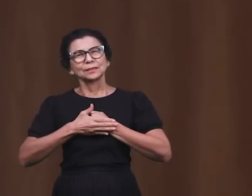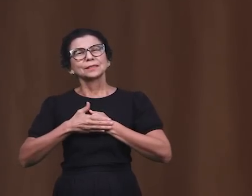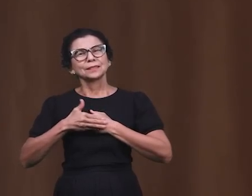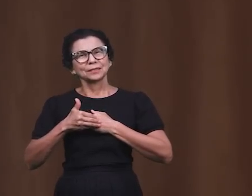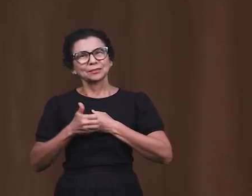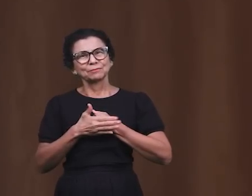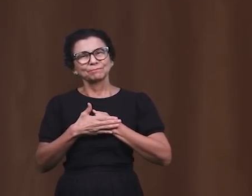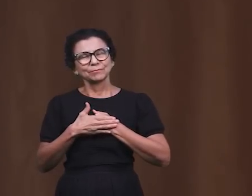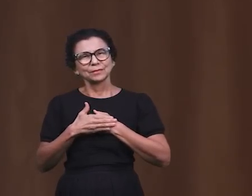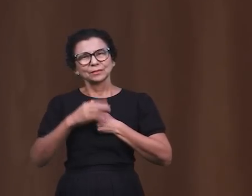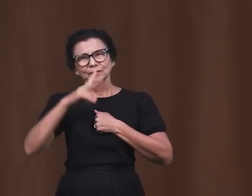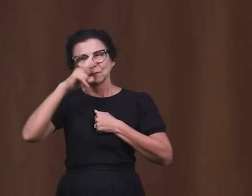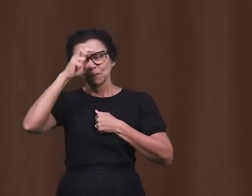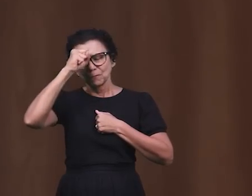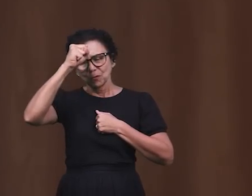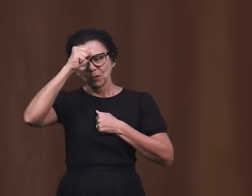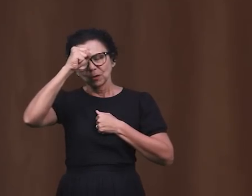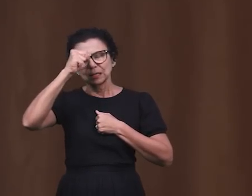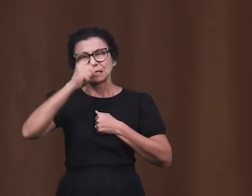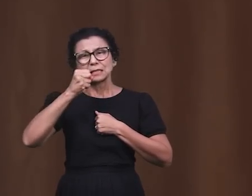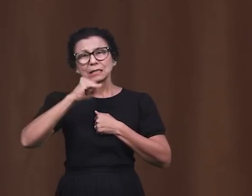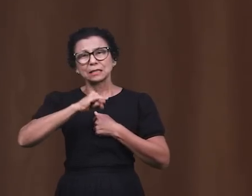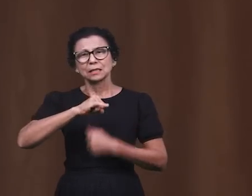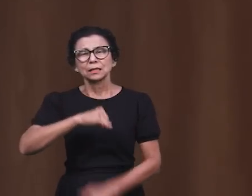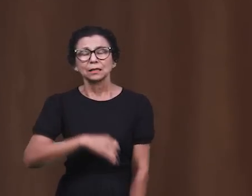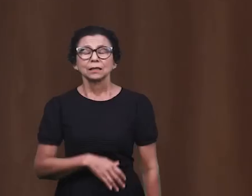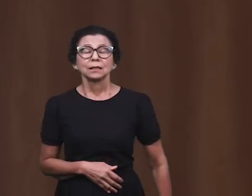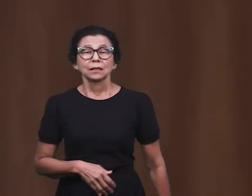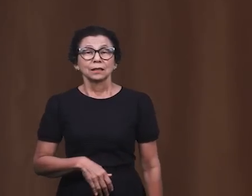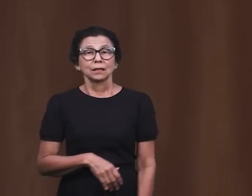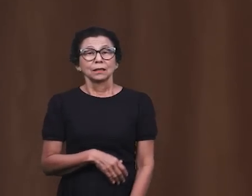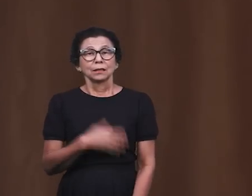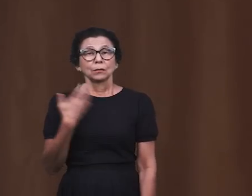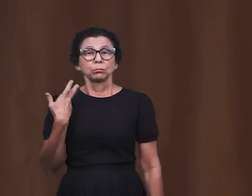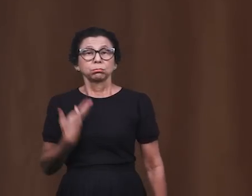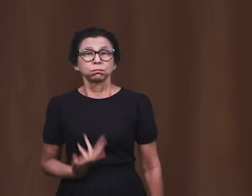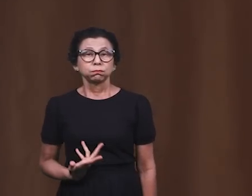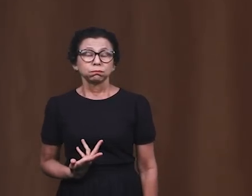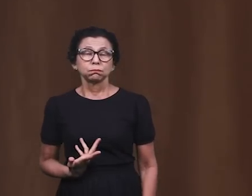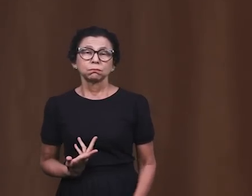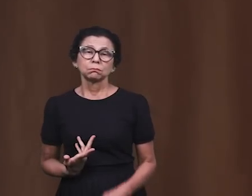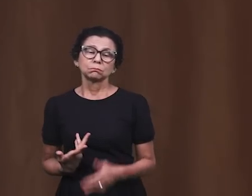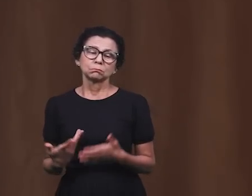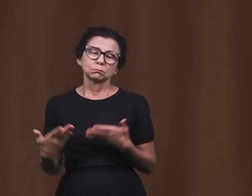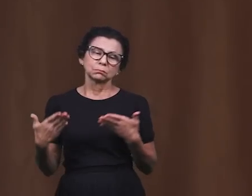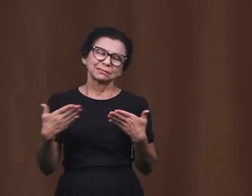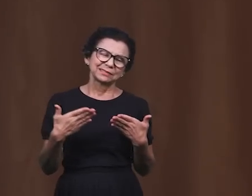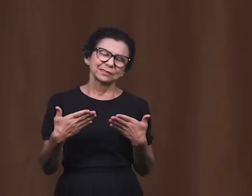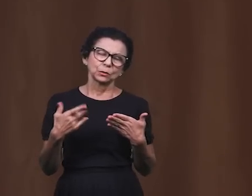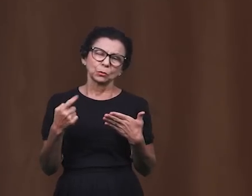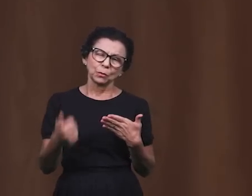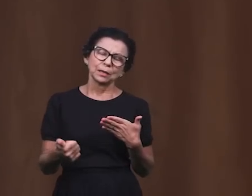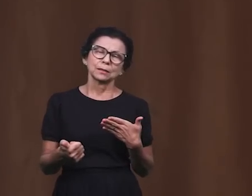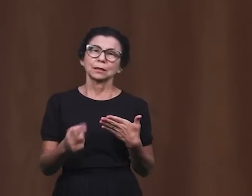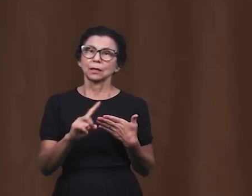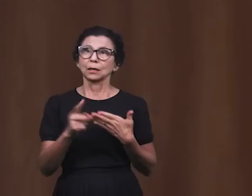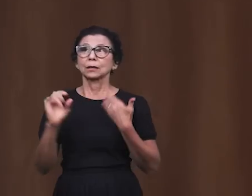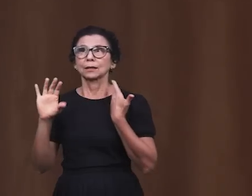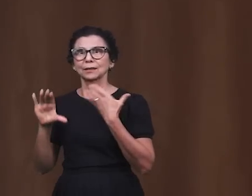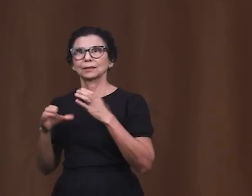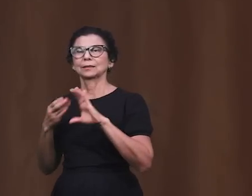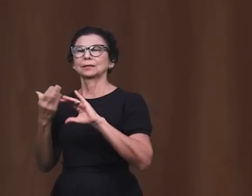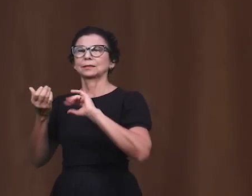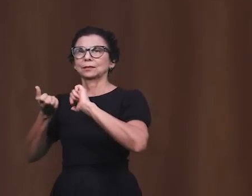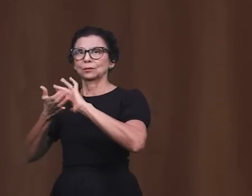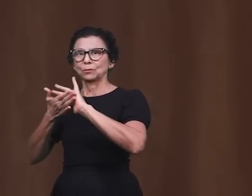né? Ele te fortalece. Você está desanimado na caminhada? Canta. Então, o